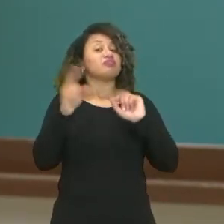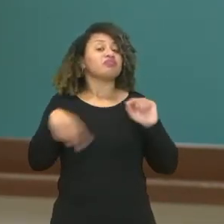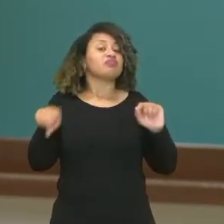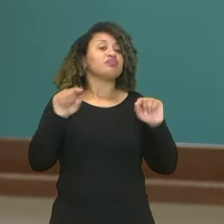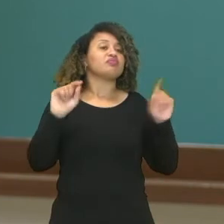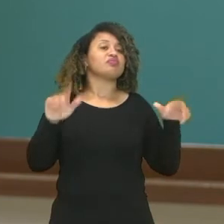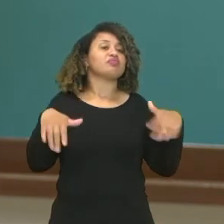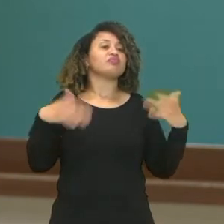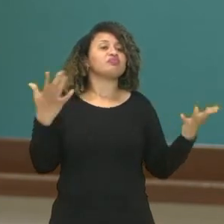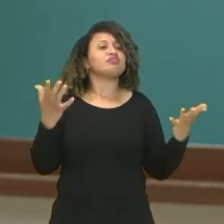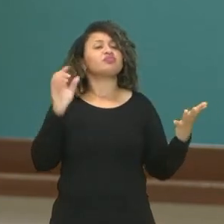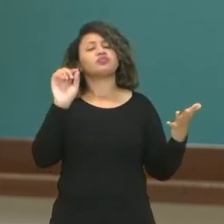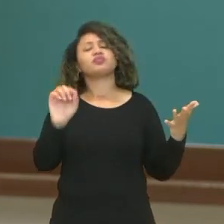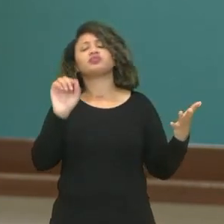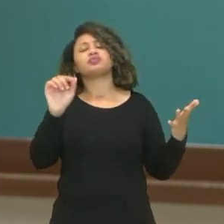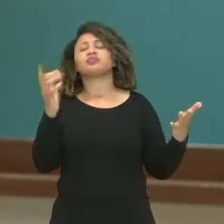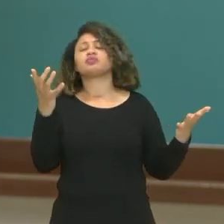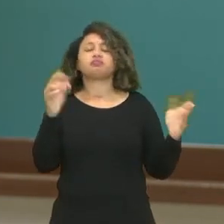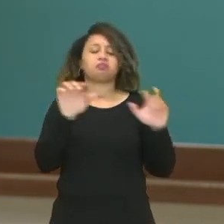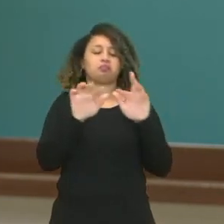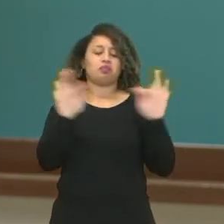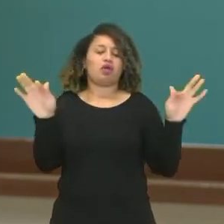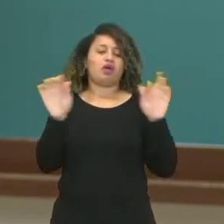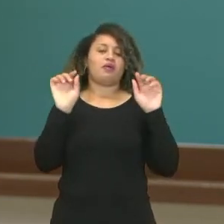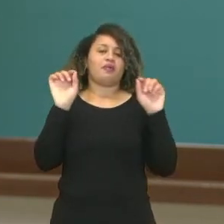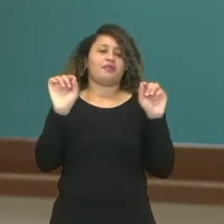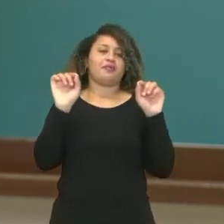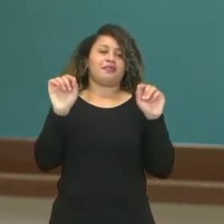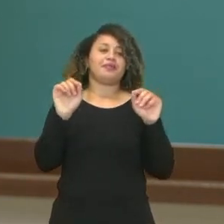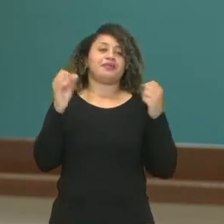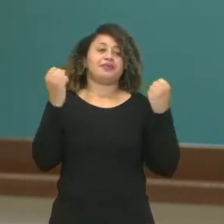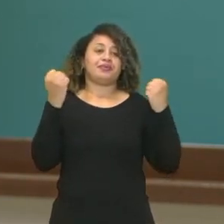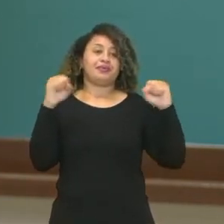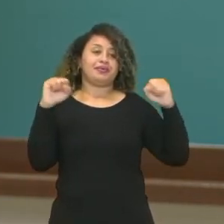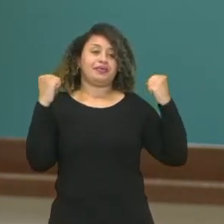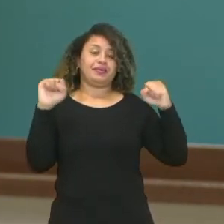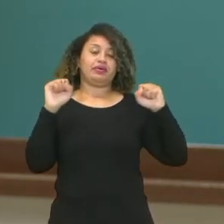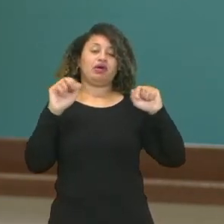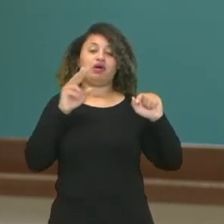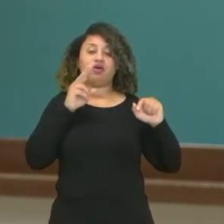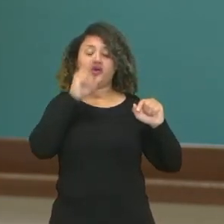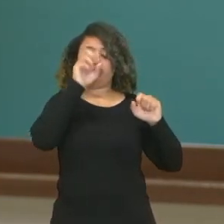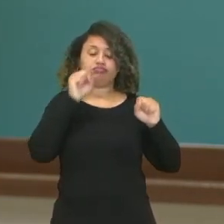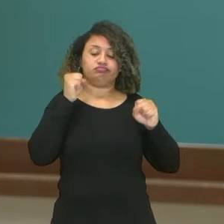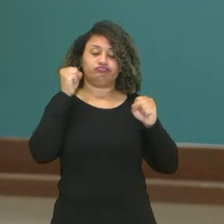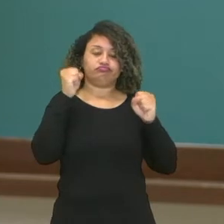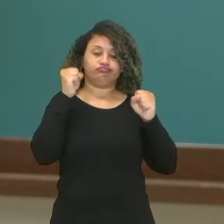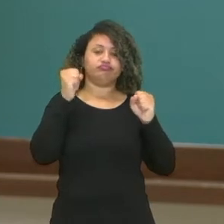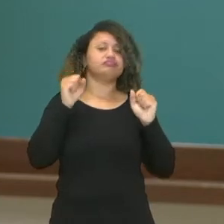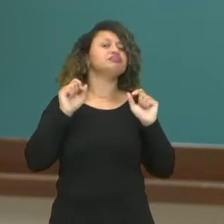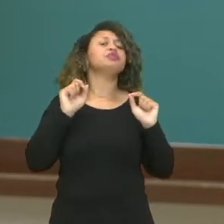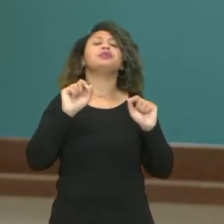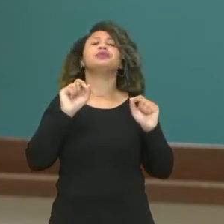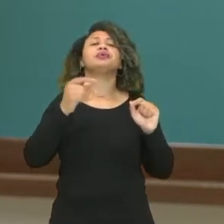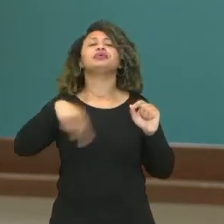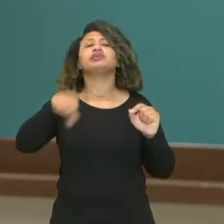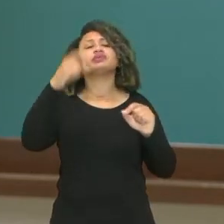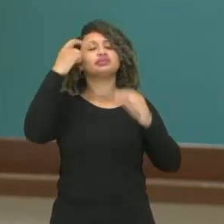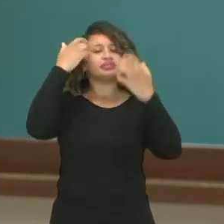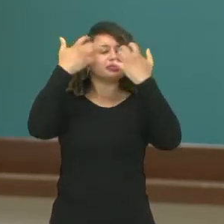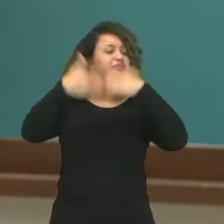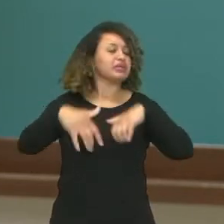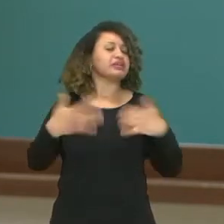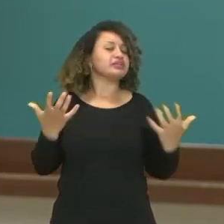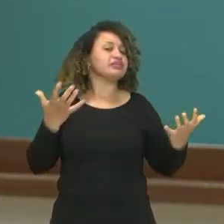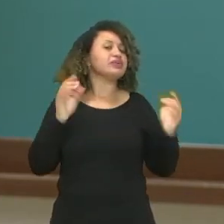Quando escutam a seguinte frase, né? Exercícios de alta intensidade. O que vocês pensam quando vocês